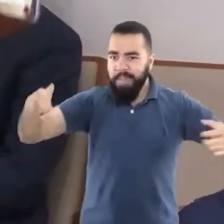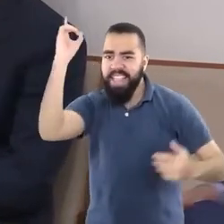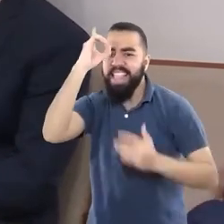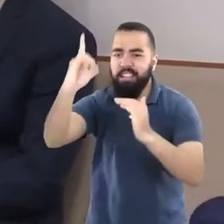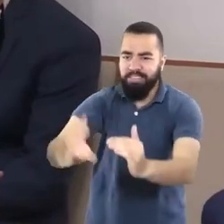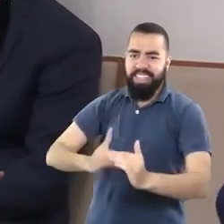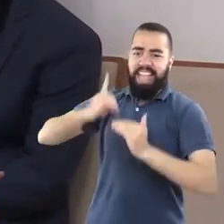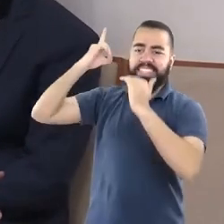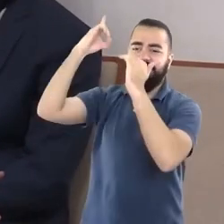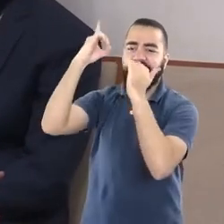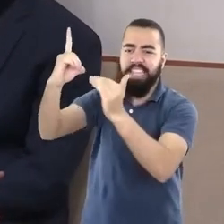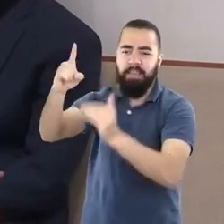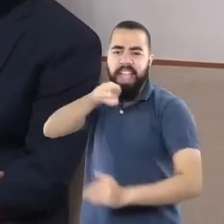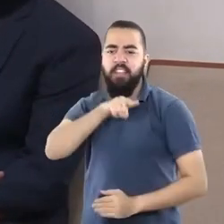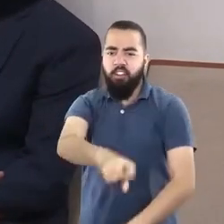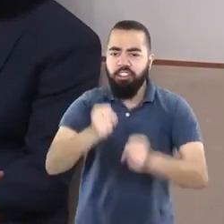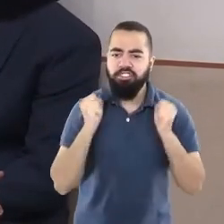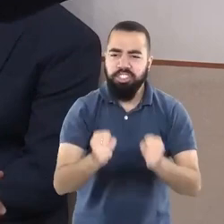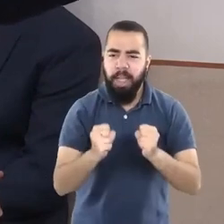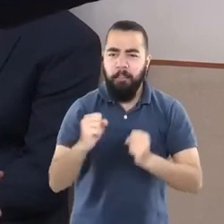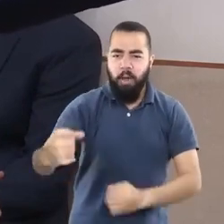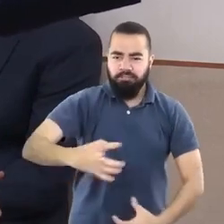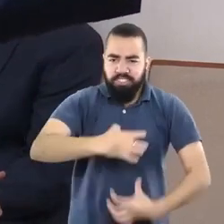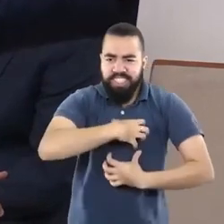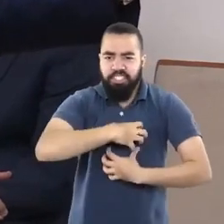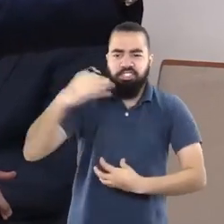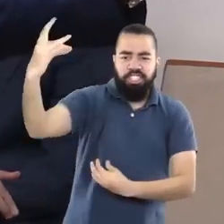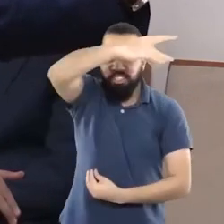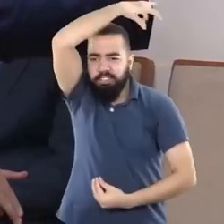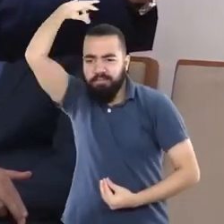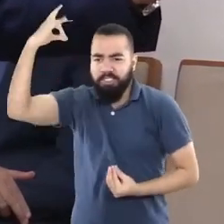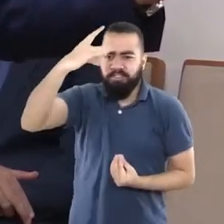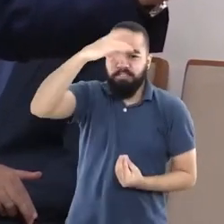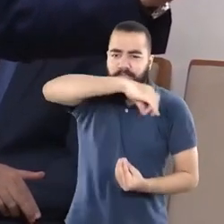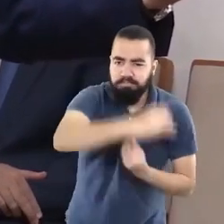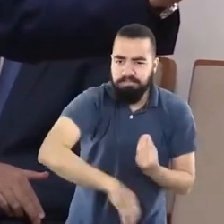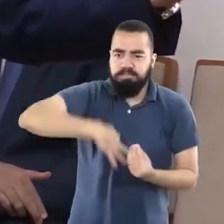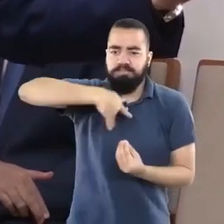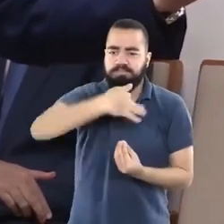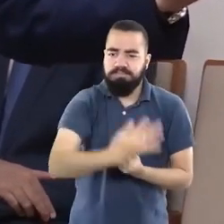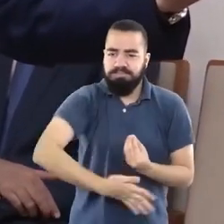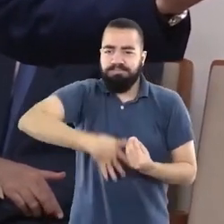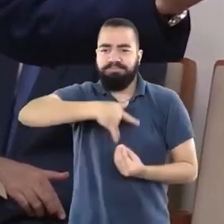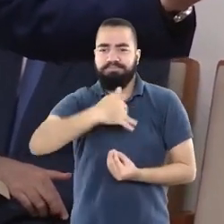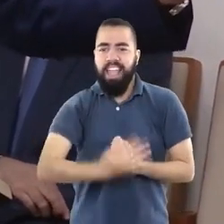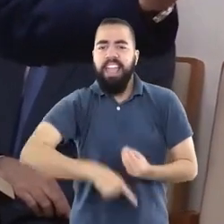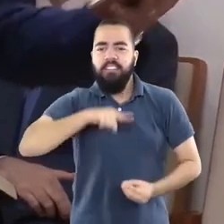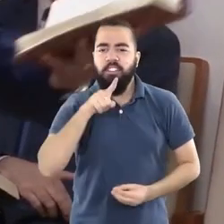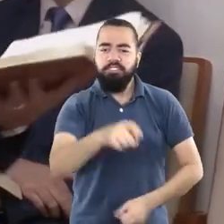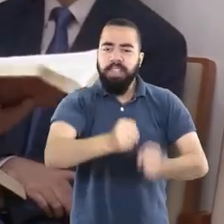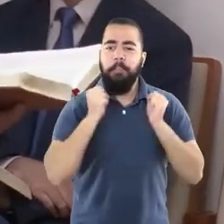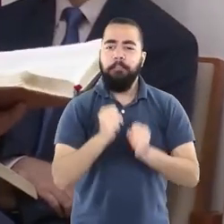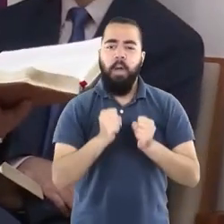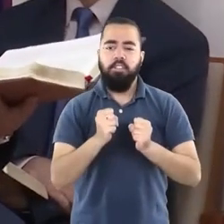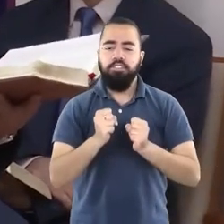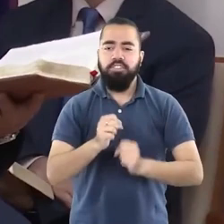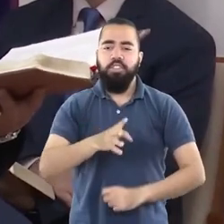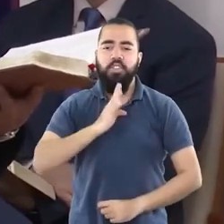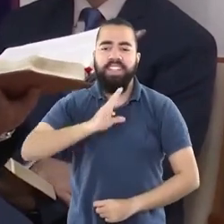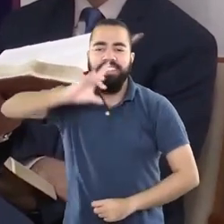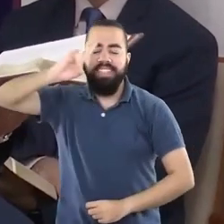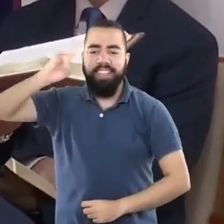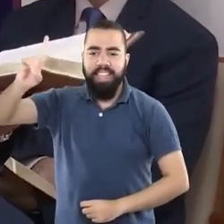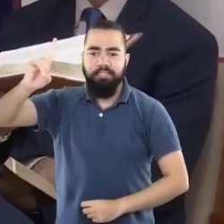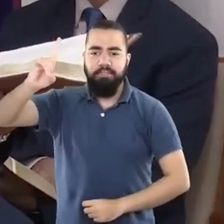transcendente, e agora você pode ser tomado de toda a plenitude de Deus. E você pode conhecer a Deus, e